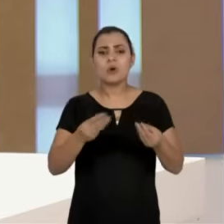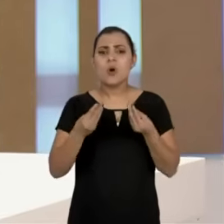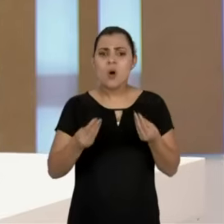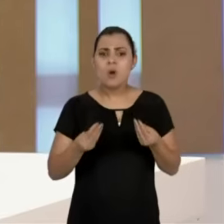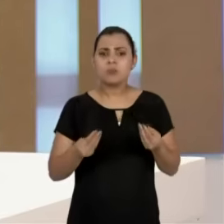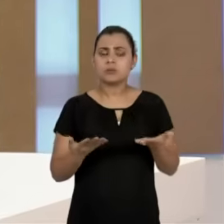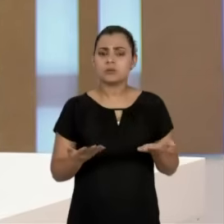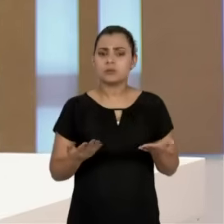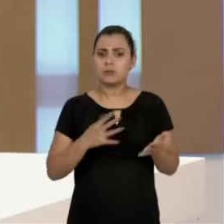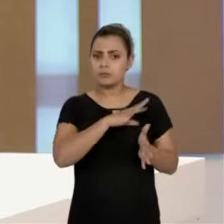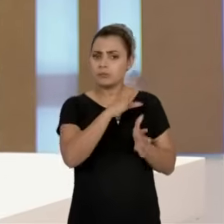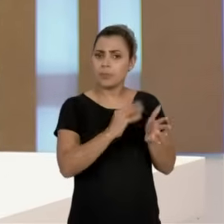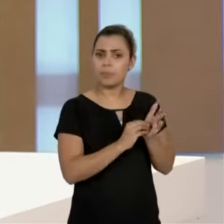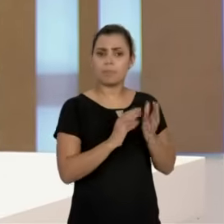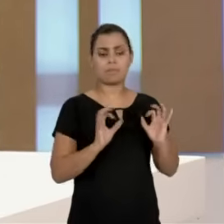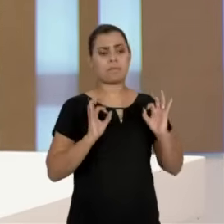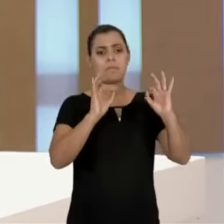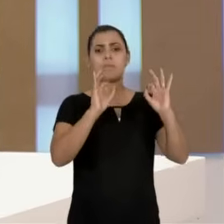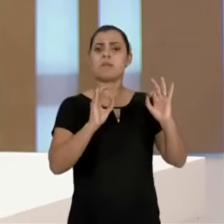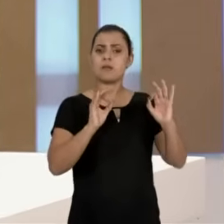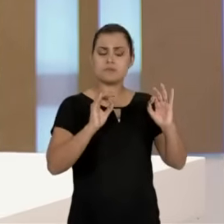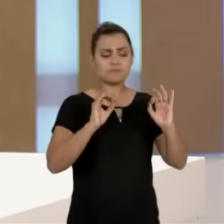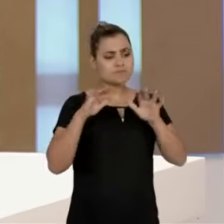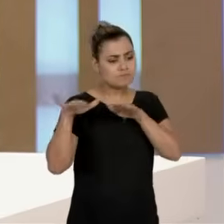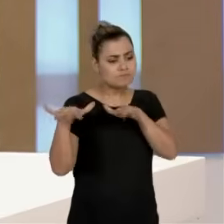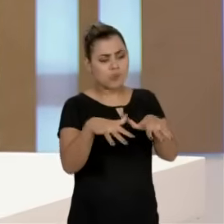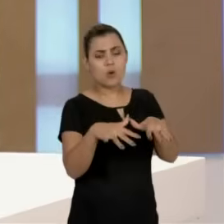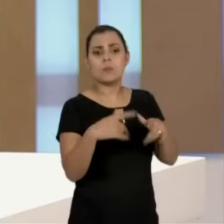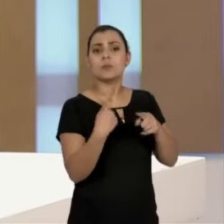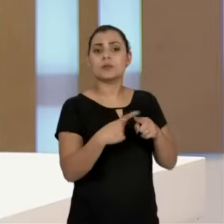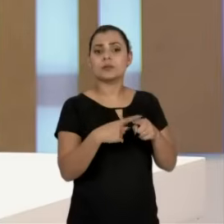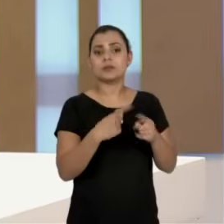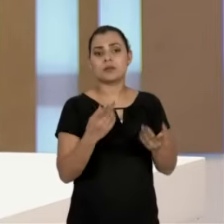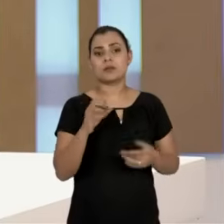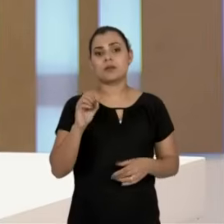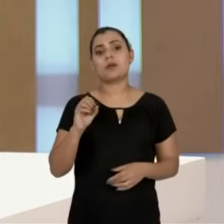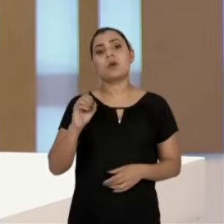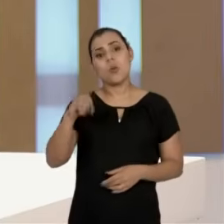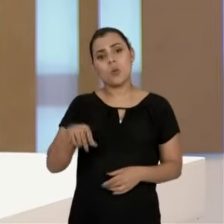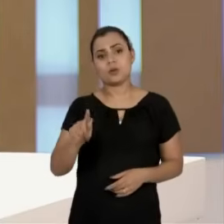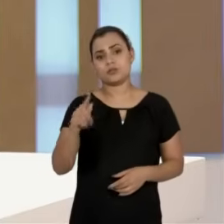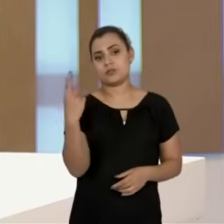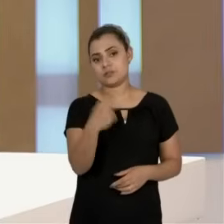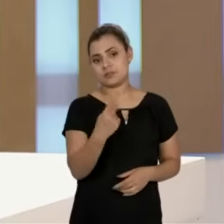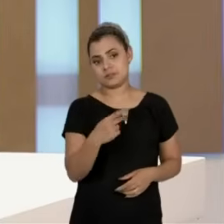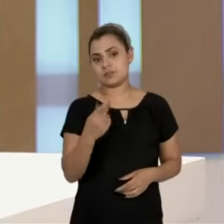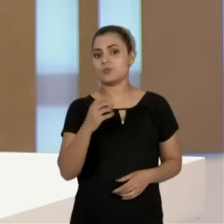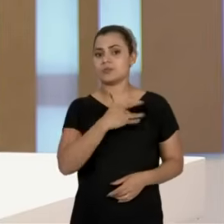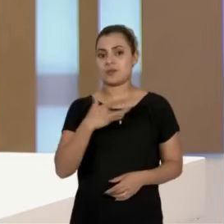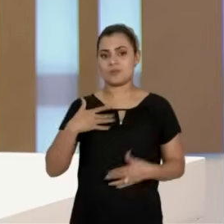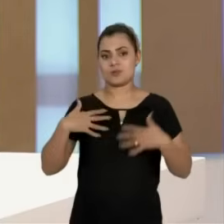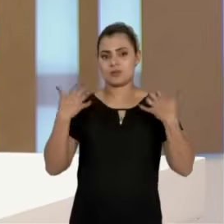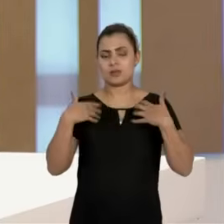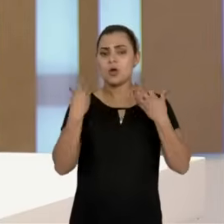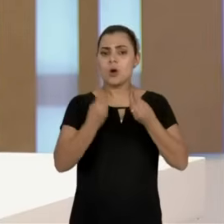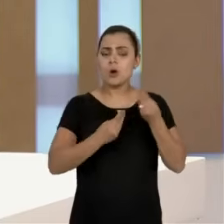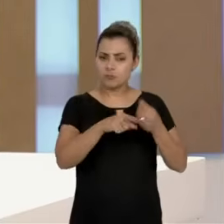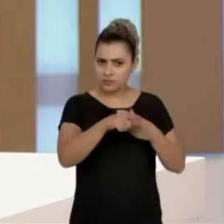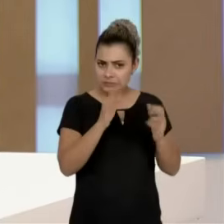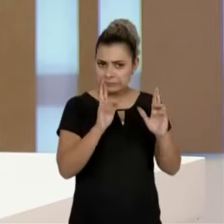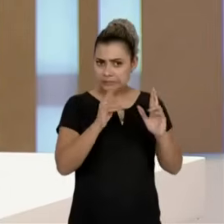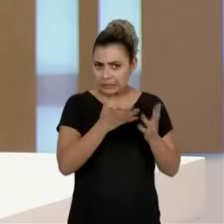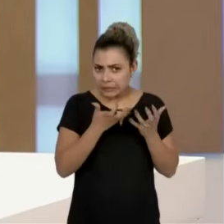fez da Amazônia pop, fez esse caso ser mais pop, porque pegou o Saúde e Alegria. Como é que você viu esse apoio? Como é que você espera